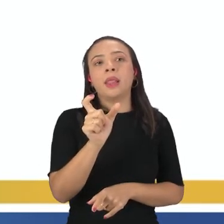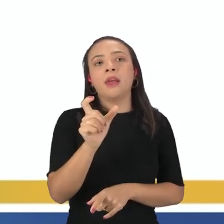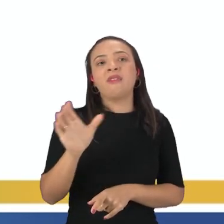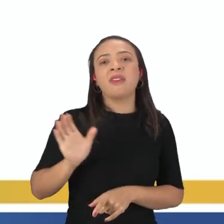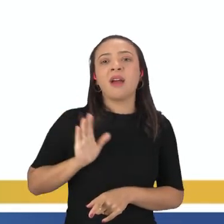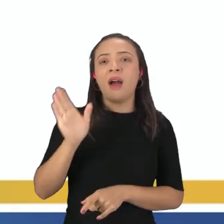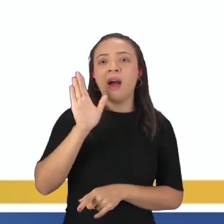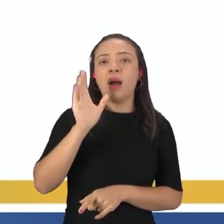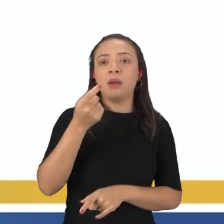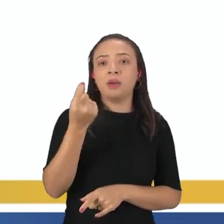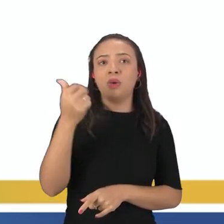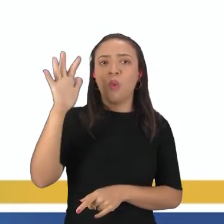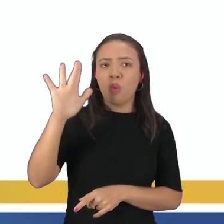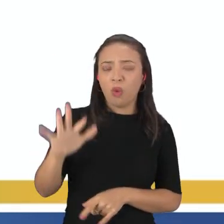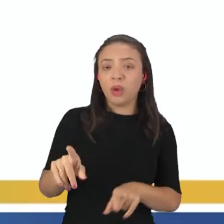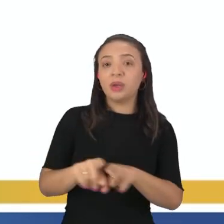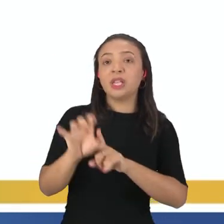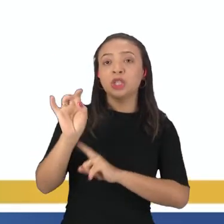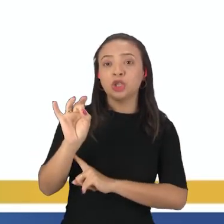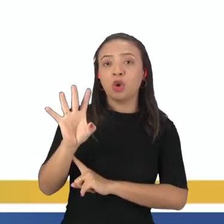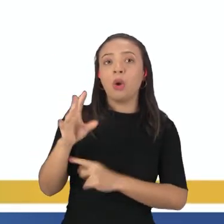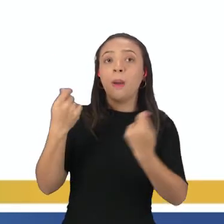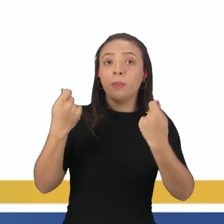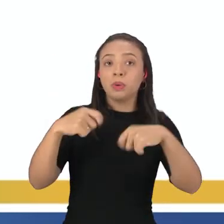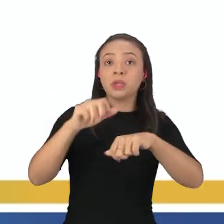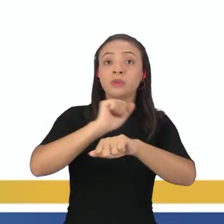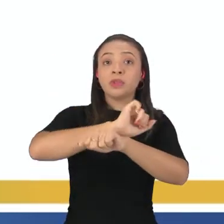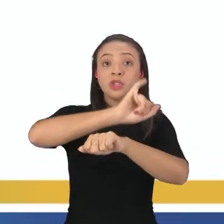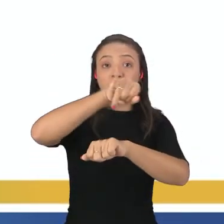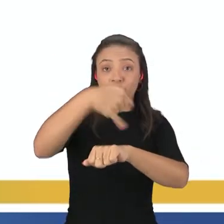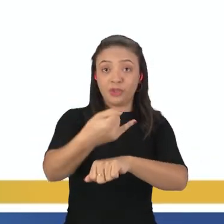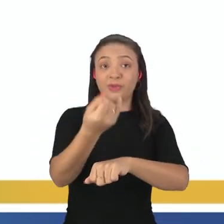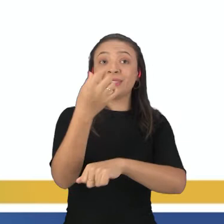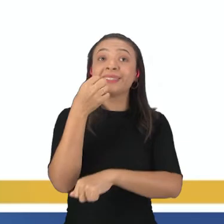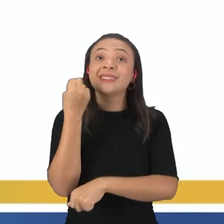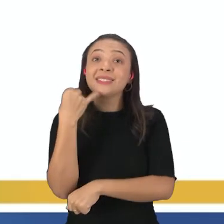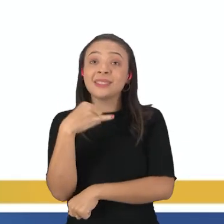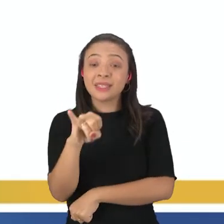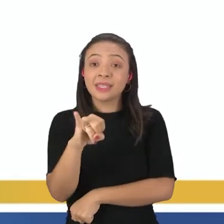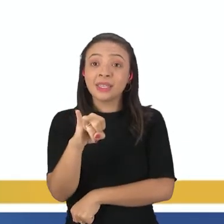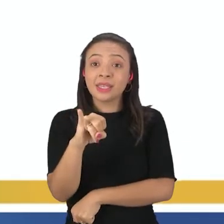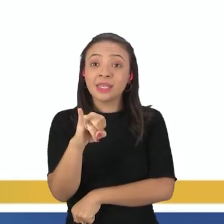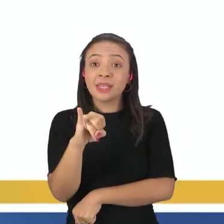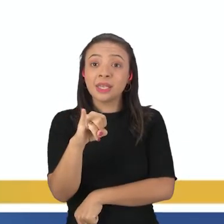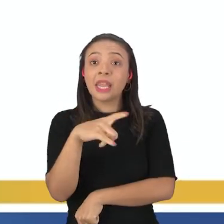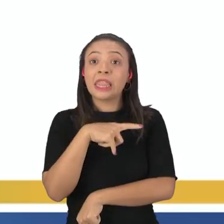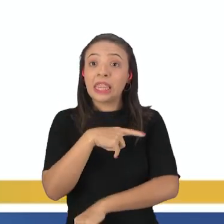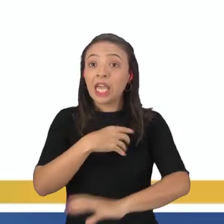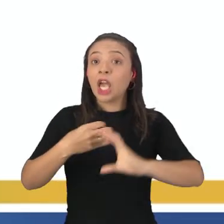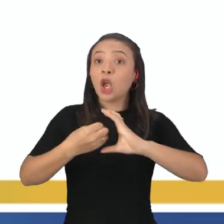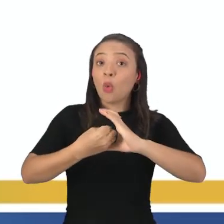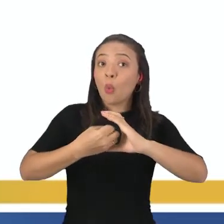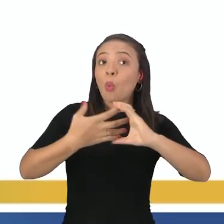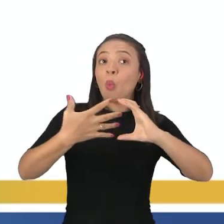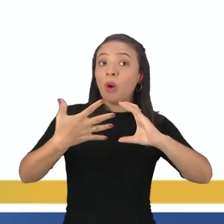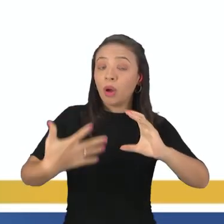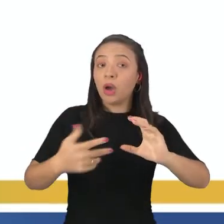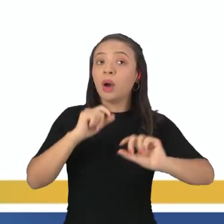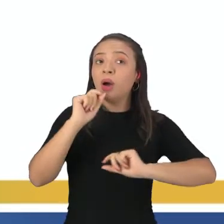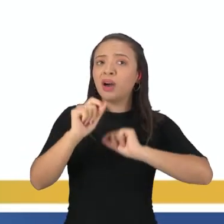caro, barato e só, podem ser adjetivos quando caracterizarem, observem bem,